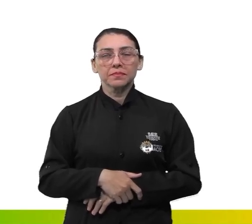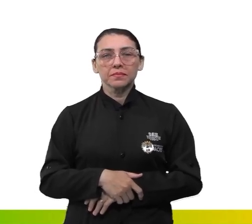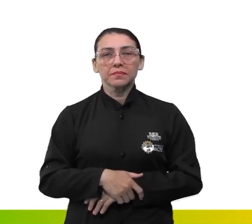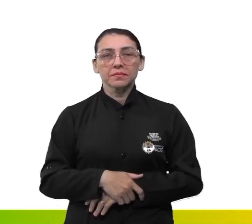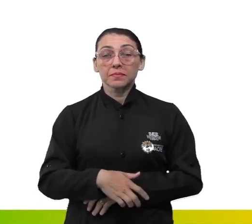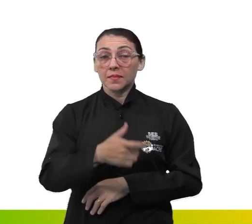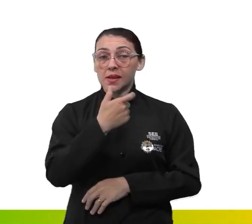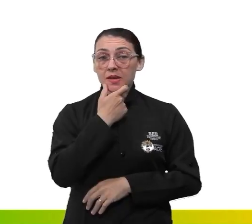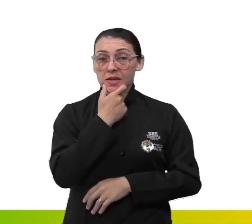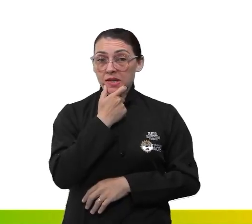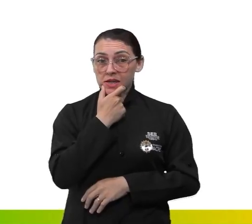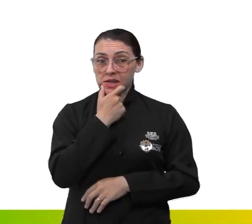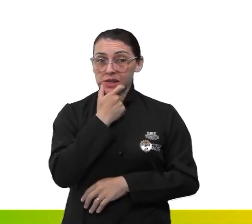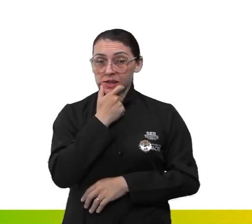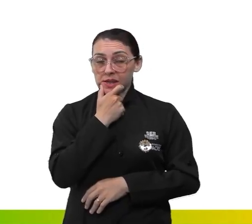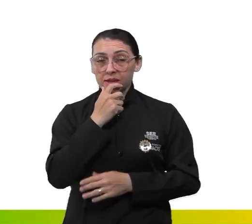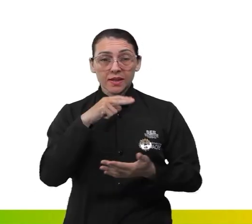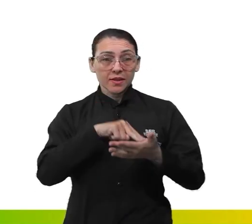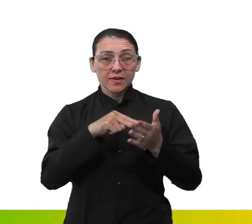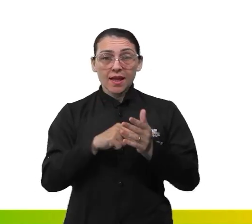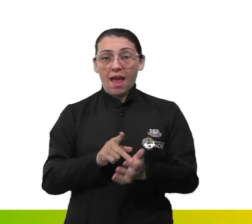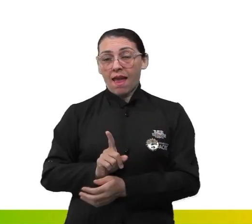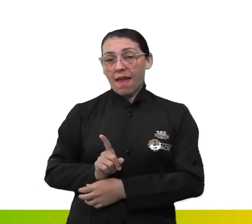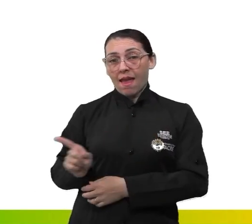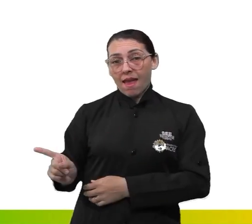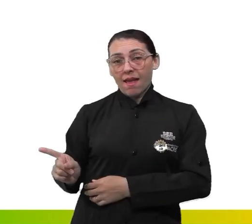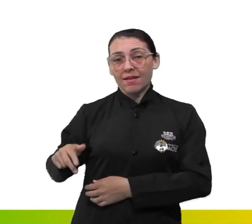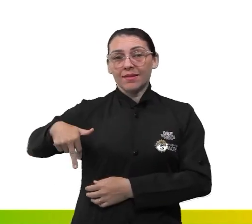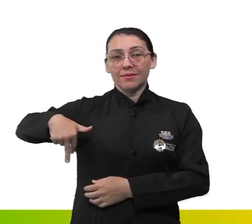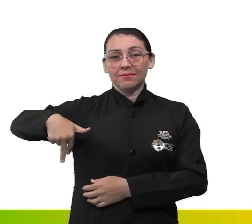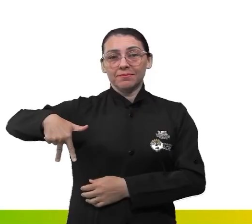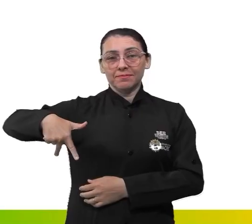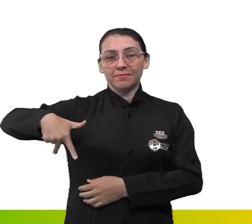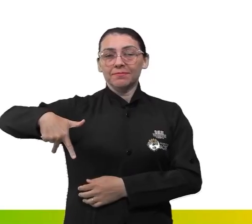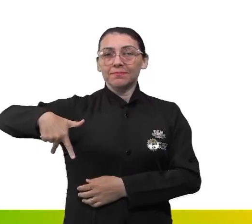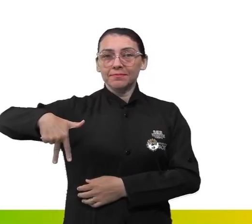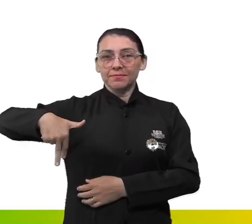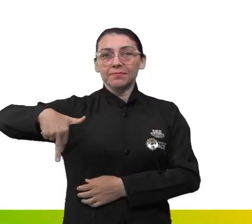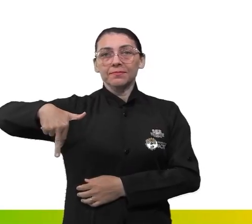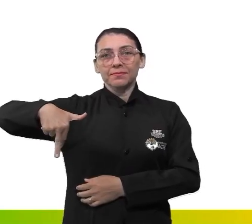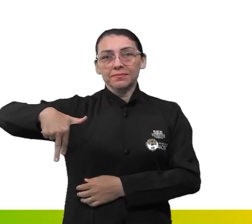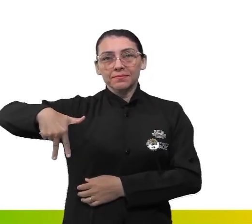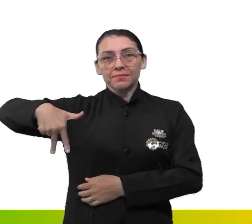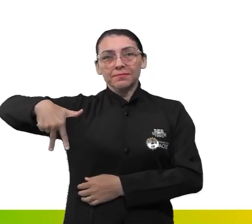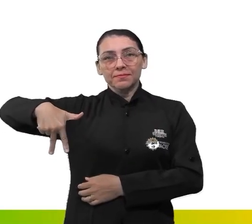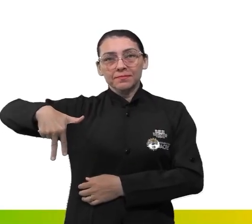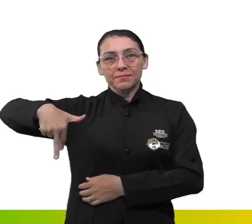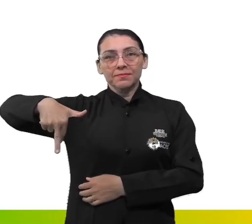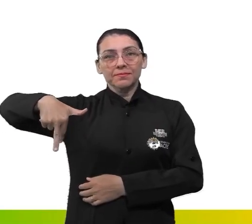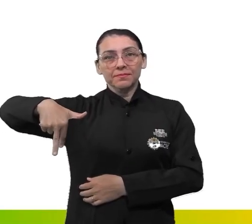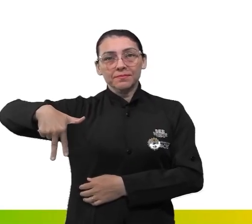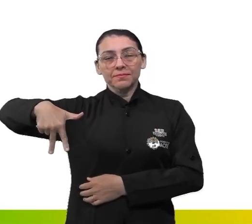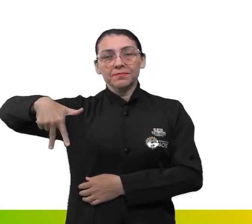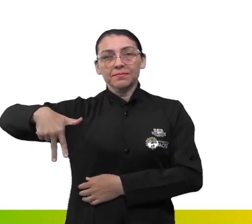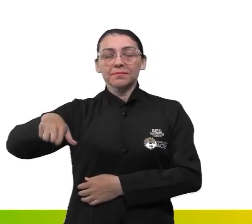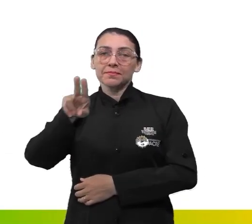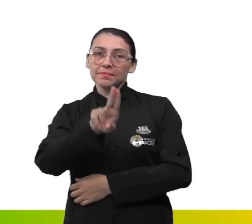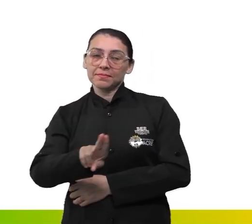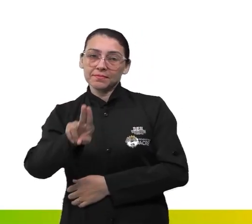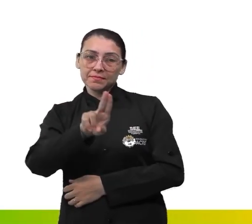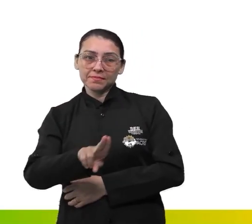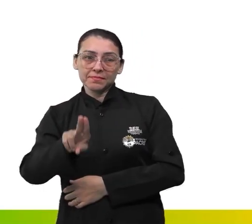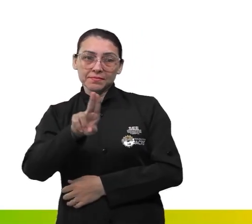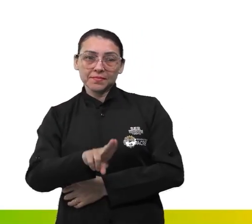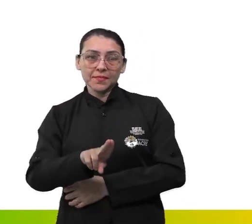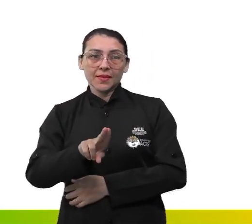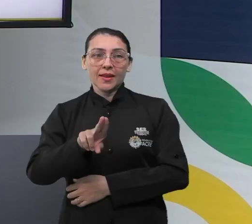He is walking. Ele está andando. Nesse caso aqui, nós vamos utilizar o